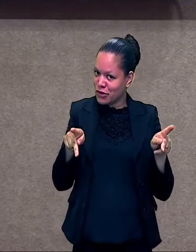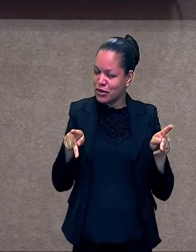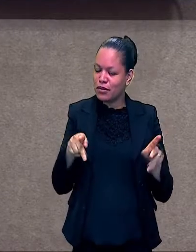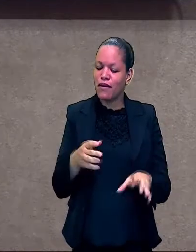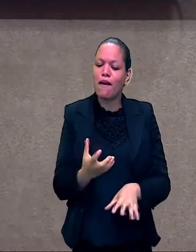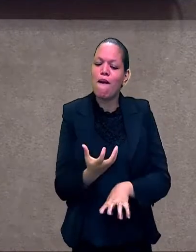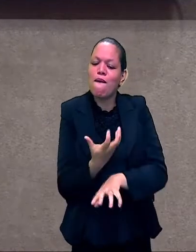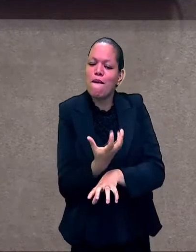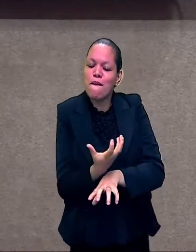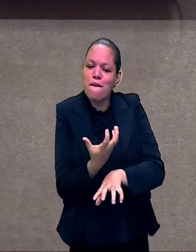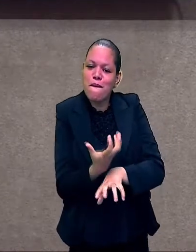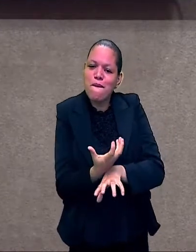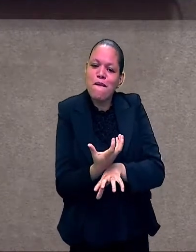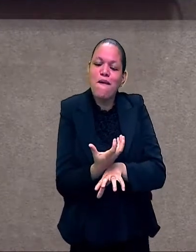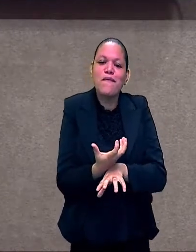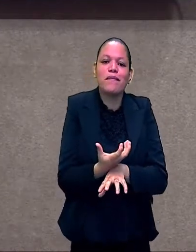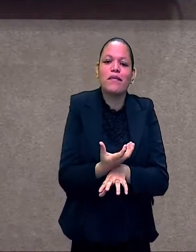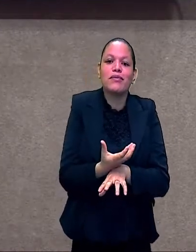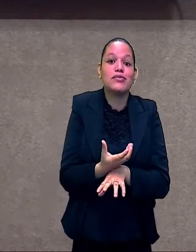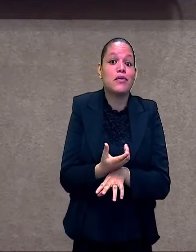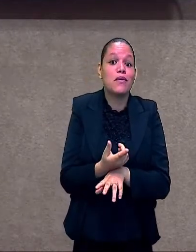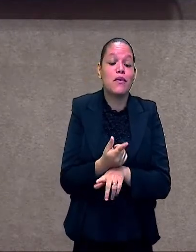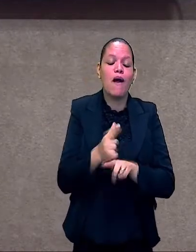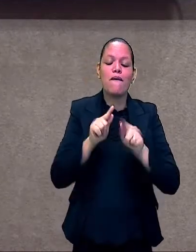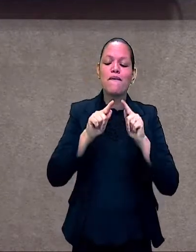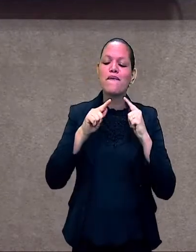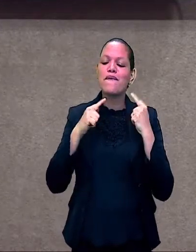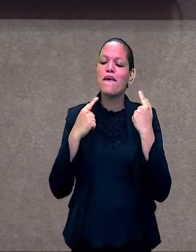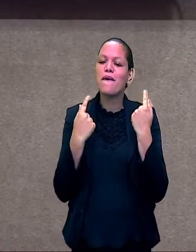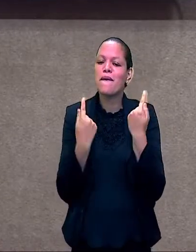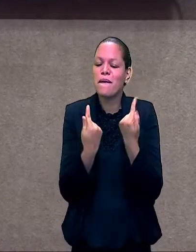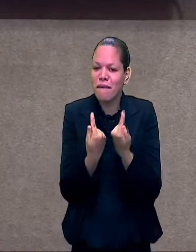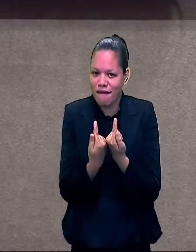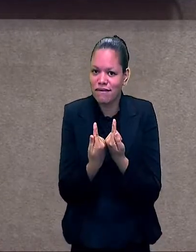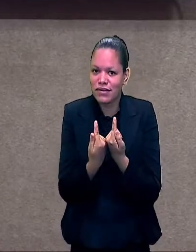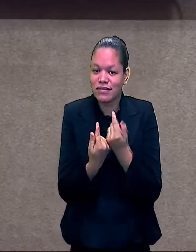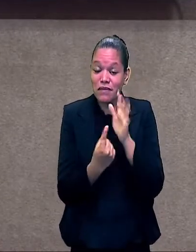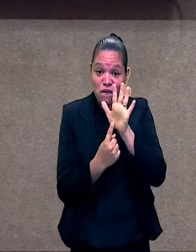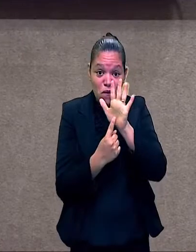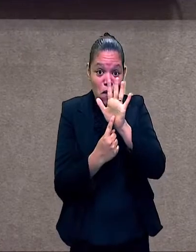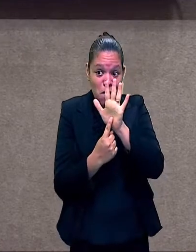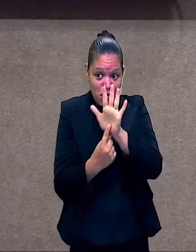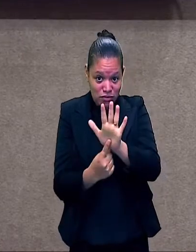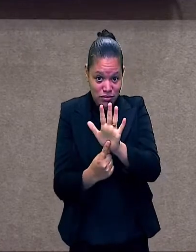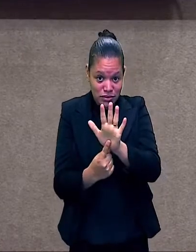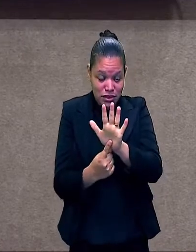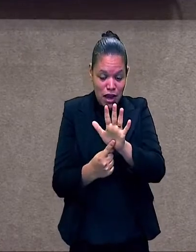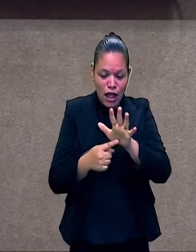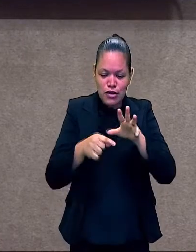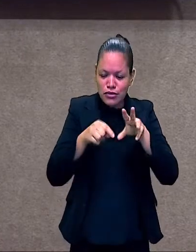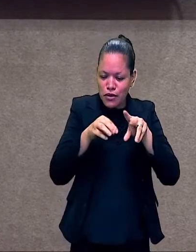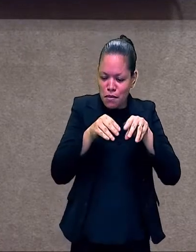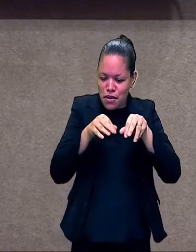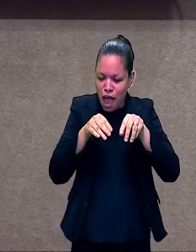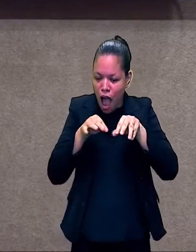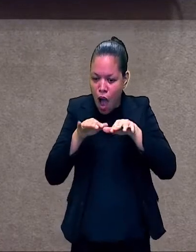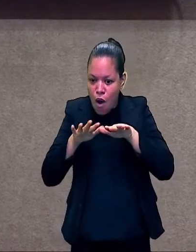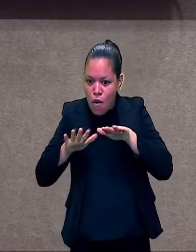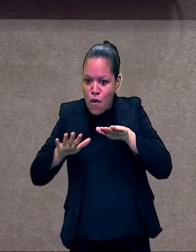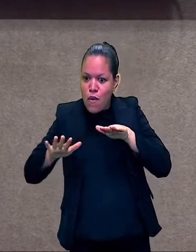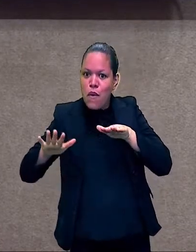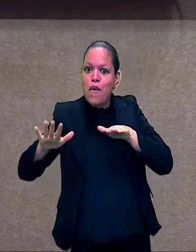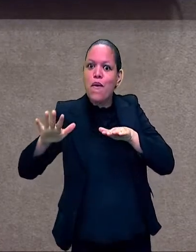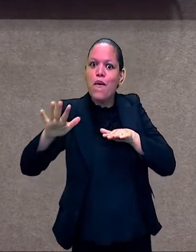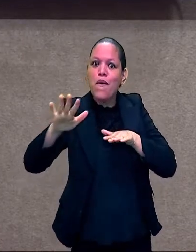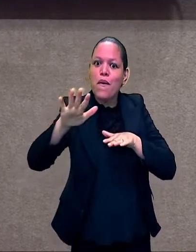curricular de Geografia. Nós vamos falar sobre a ocupação do território brasileiro, isso mesmo, o